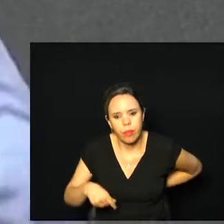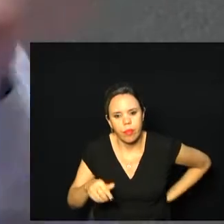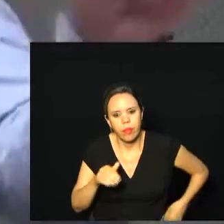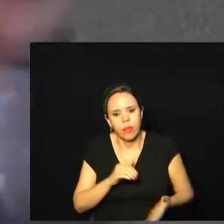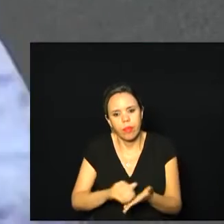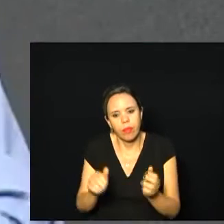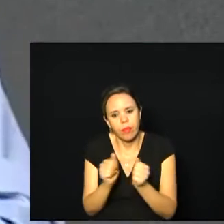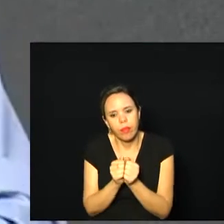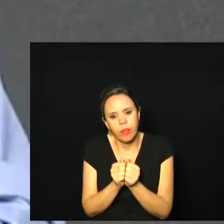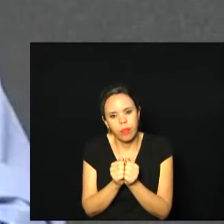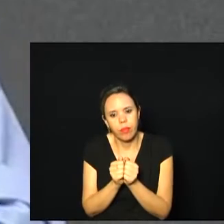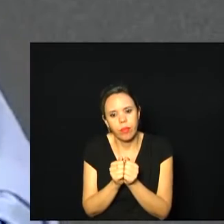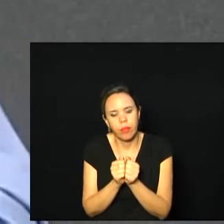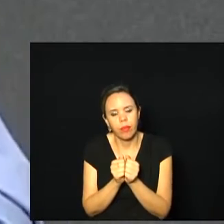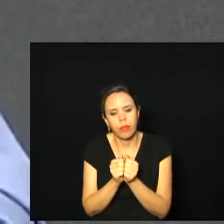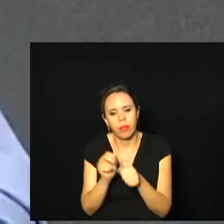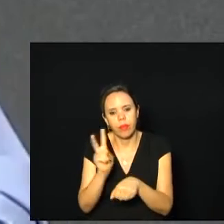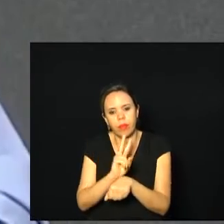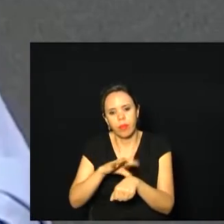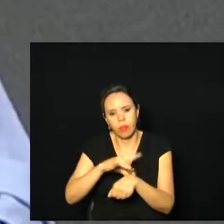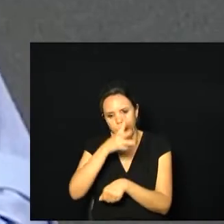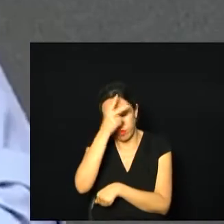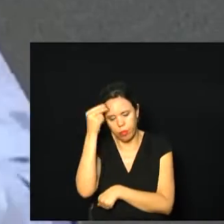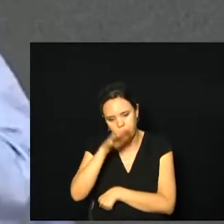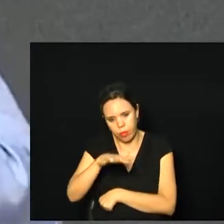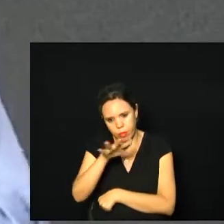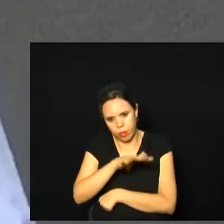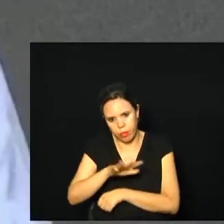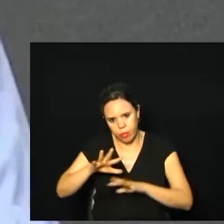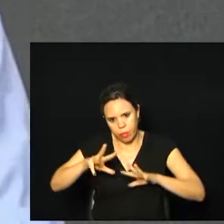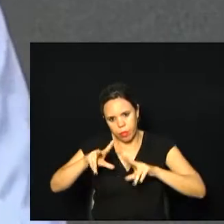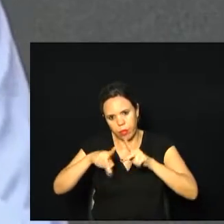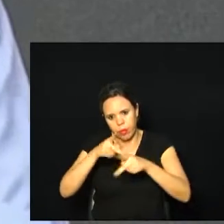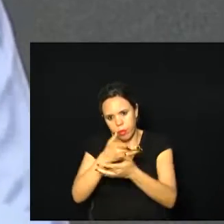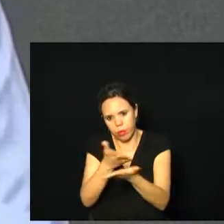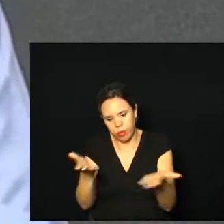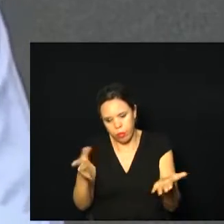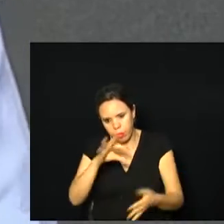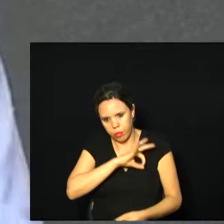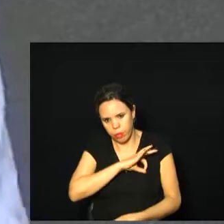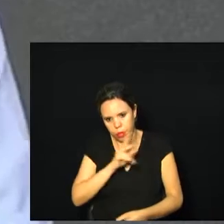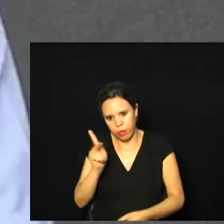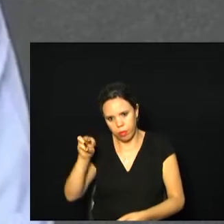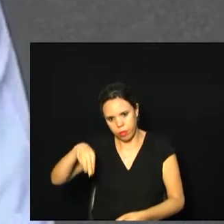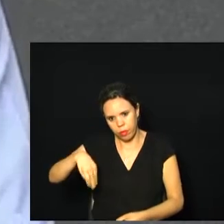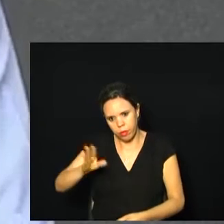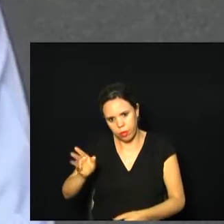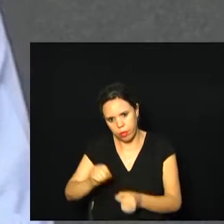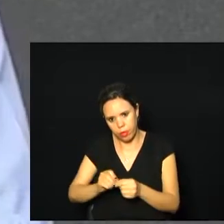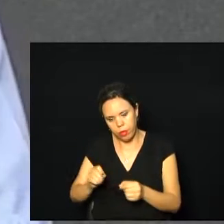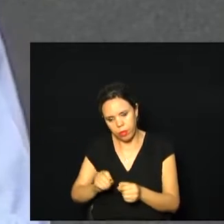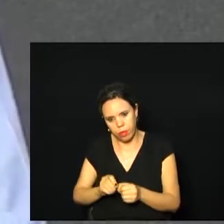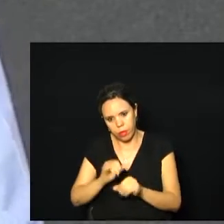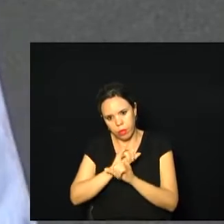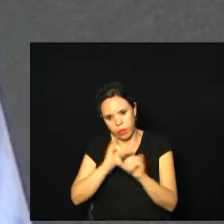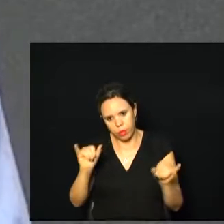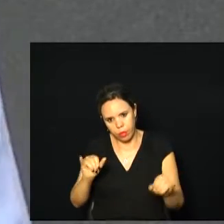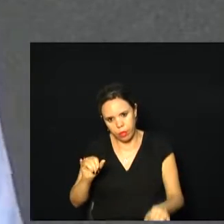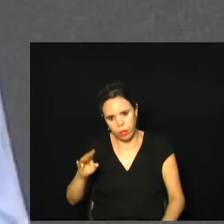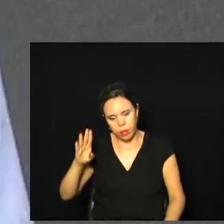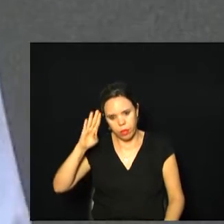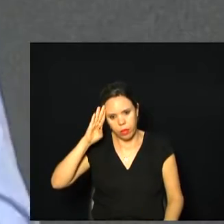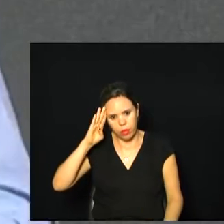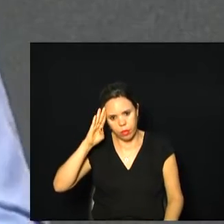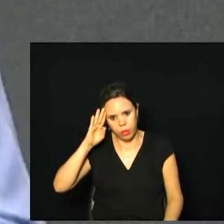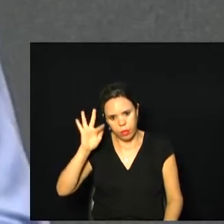secretário de Segurança Pública e a todos da Polícia Militar, que eu também já fiz um apelo ao Coronel Fernando